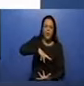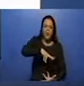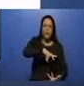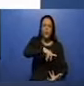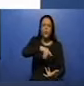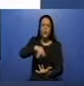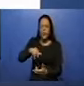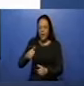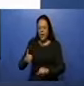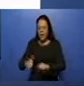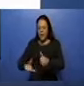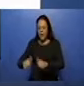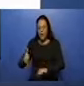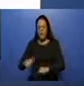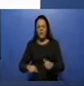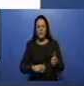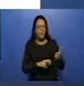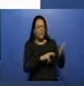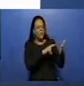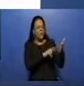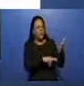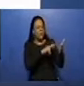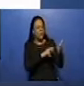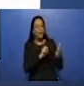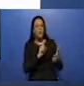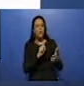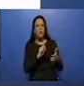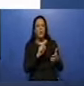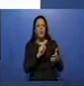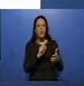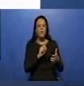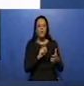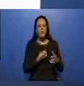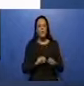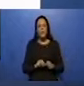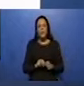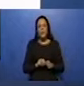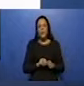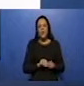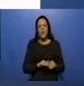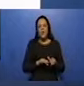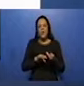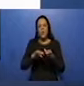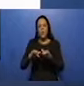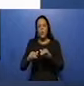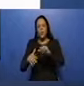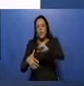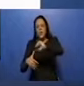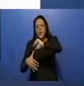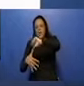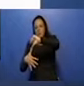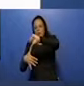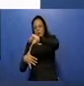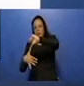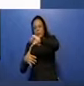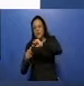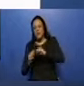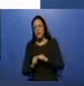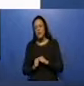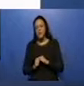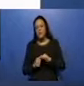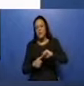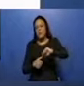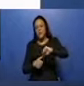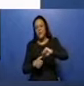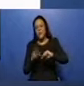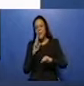trata da colonização da América e responda as questões a seguir. E seguindo os cavalos, veio um